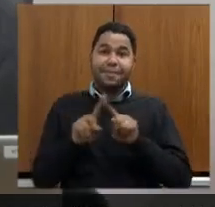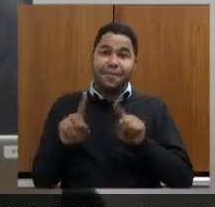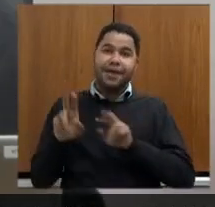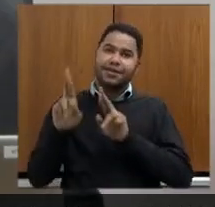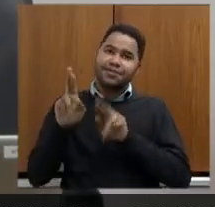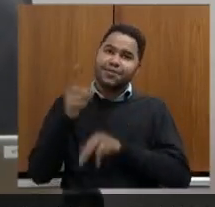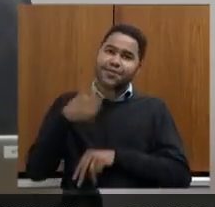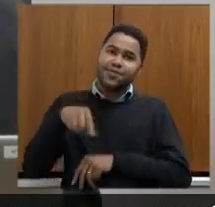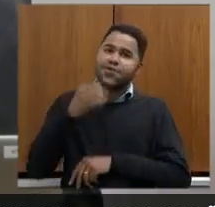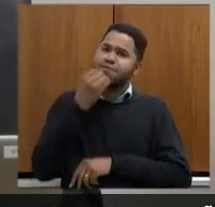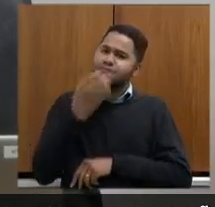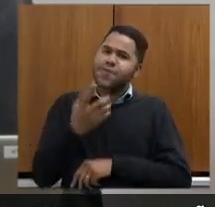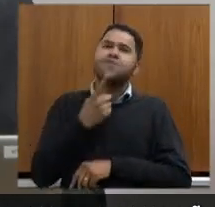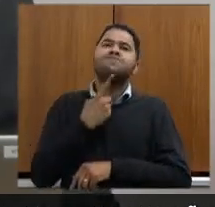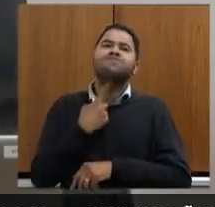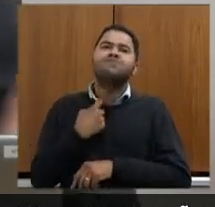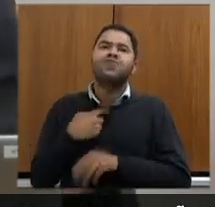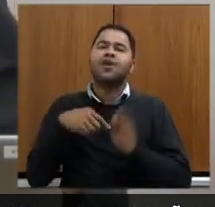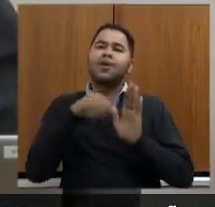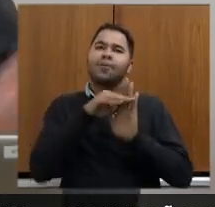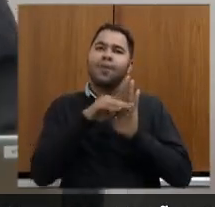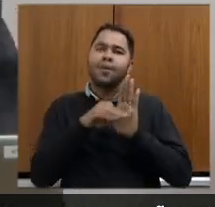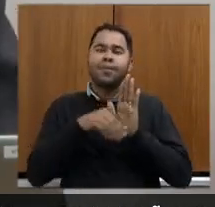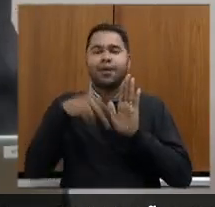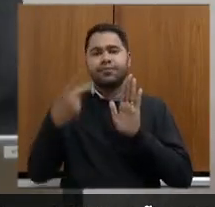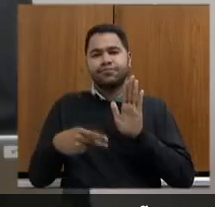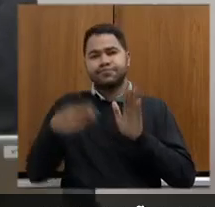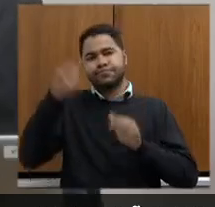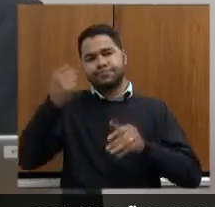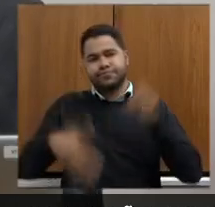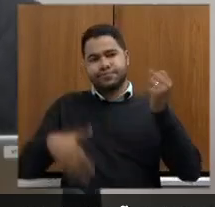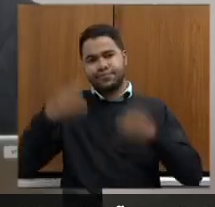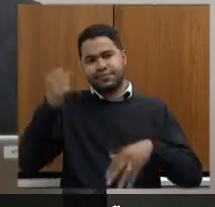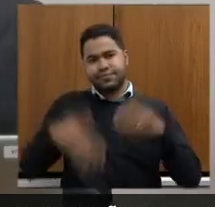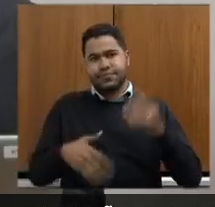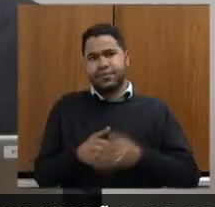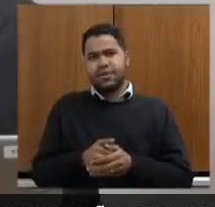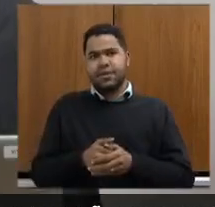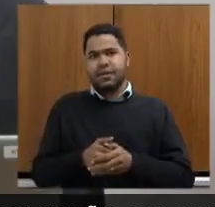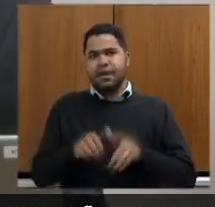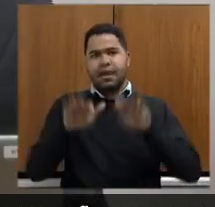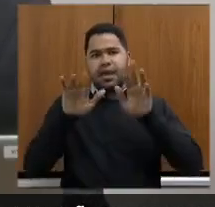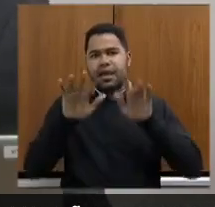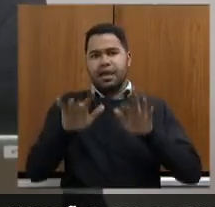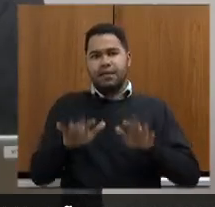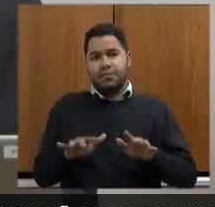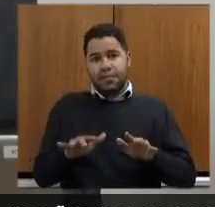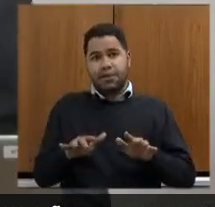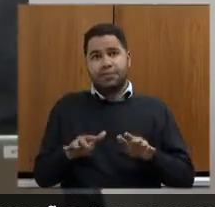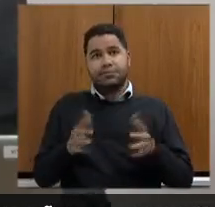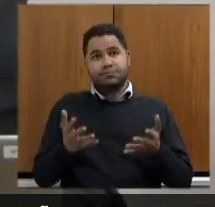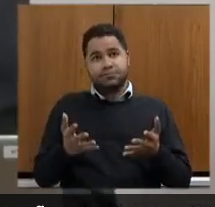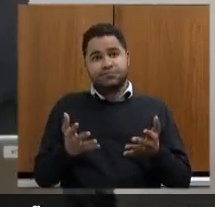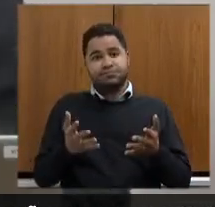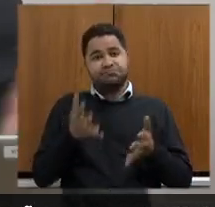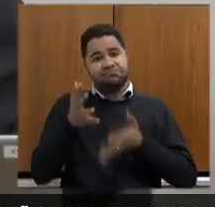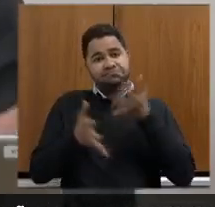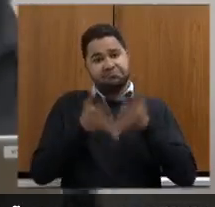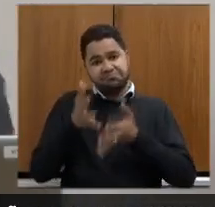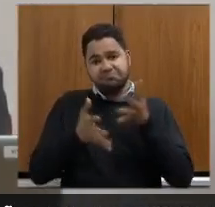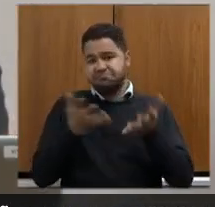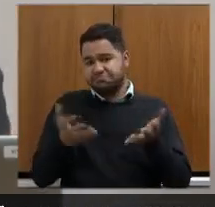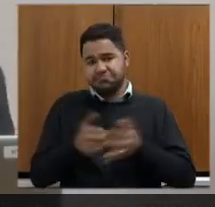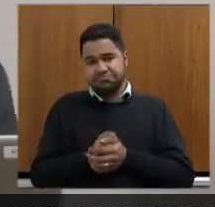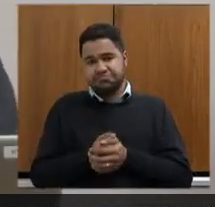vocês com sua boa vontade leva em conta que foi dito aqui vamos entrar de alimentos é corretos verbais